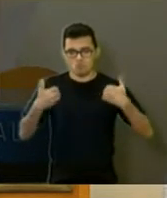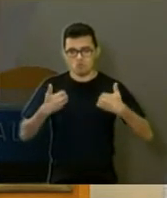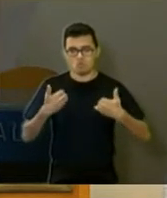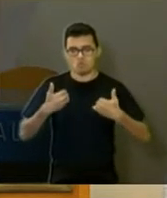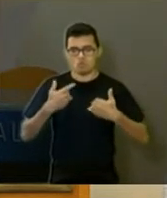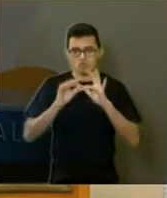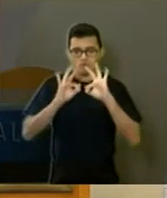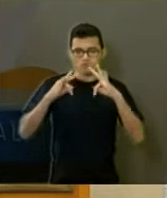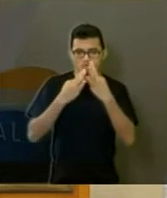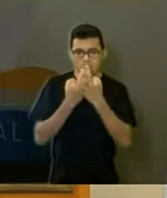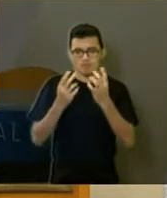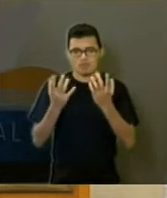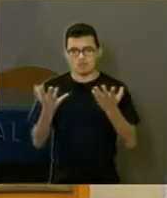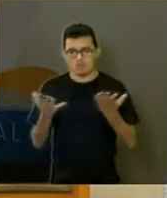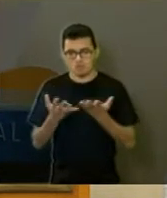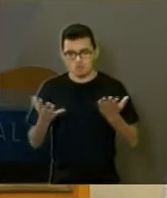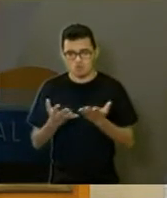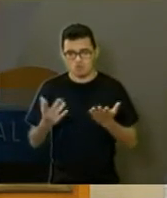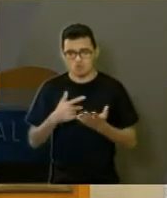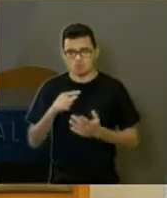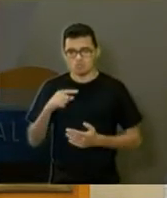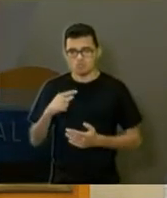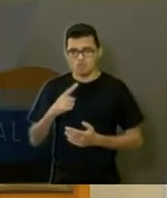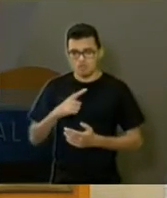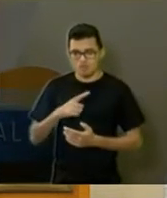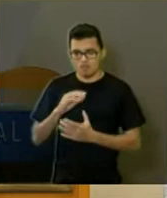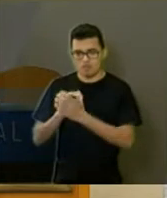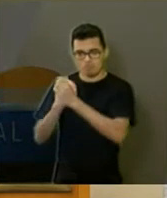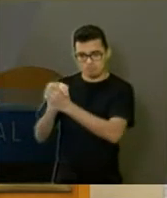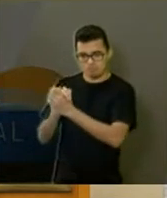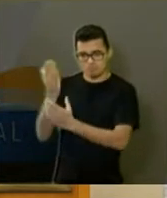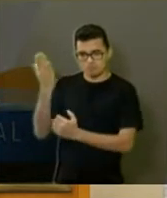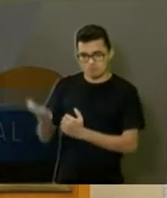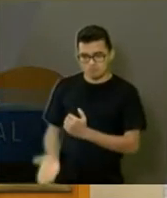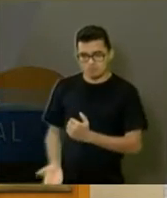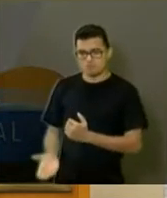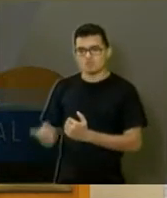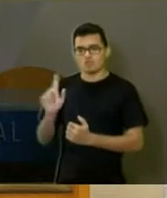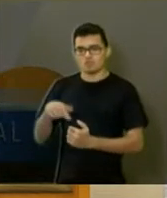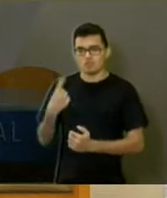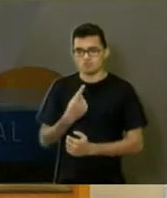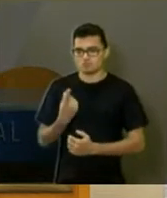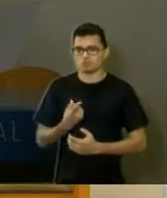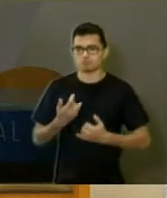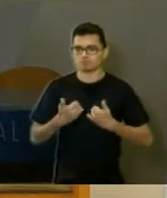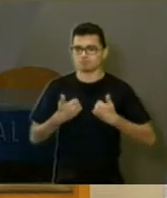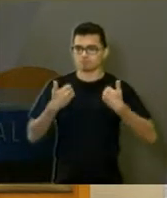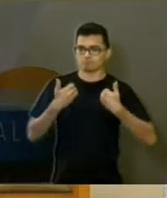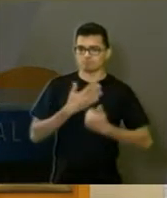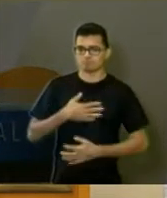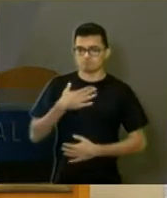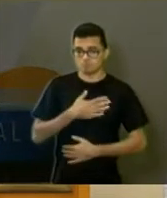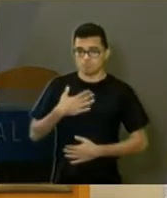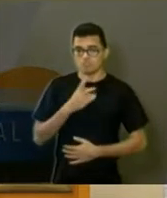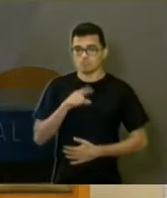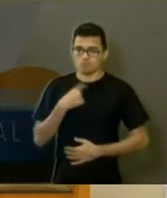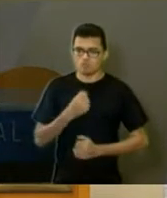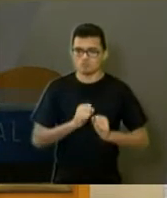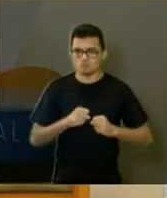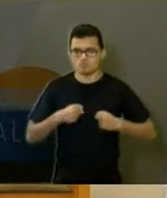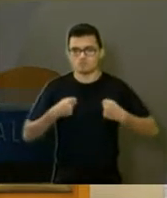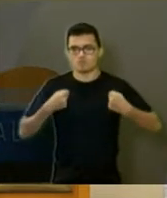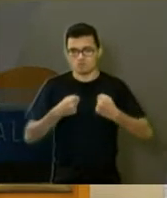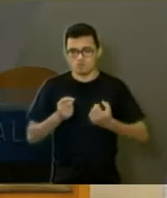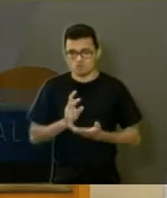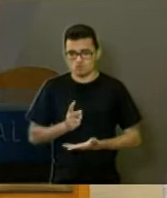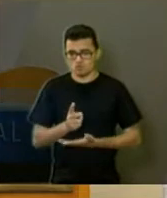família e a honraria hoje dedicada a um dos nossos irmãos nos enche de satisfação e nos dá forças para continuar nossa missão, que